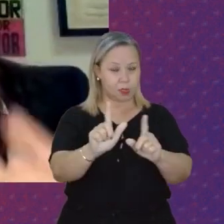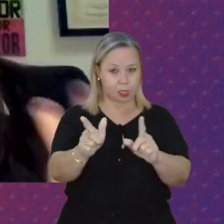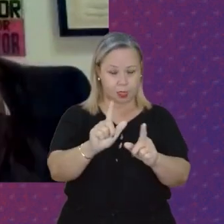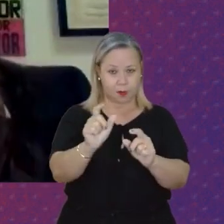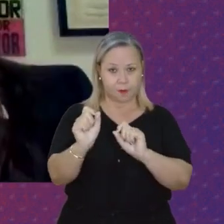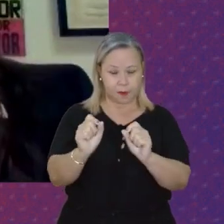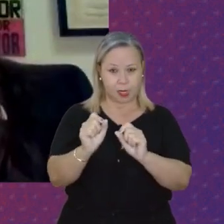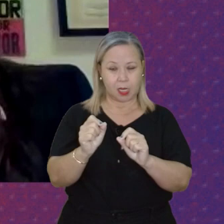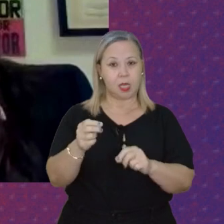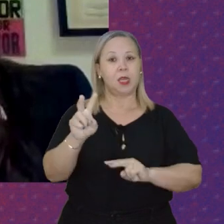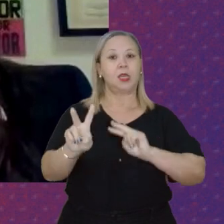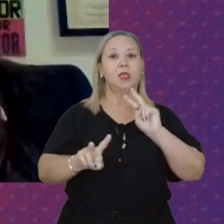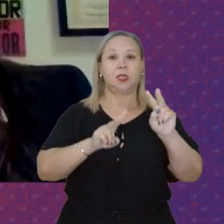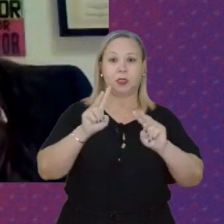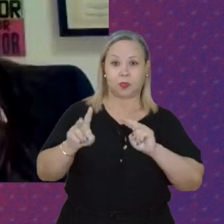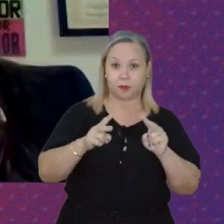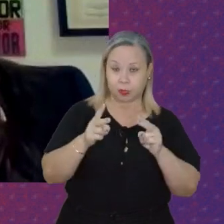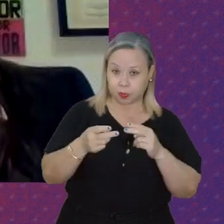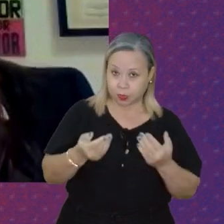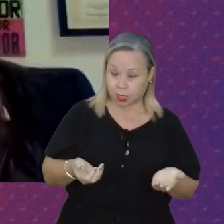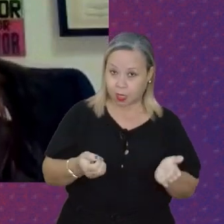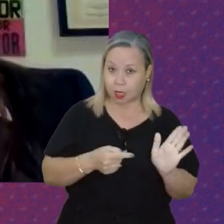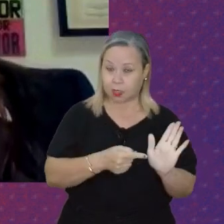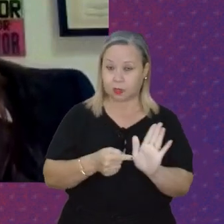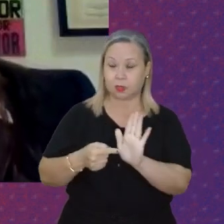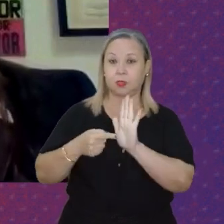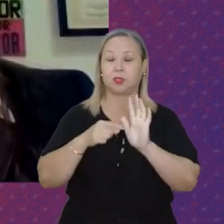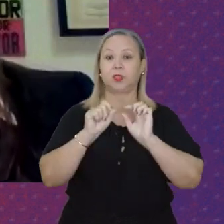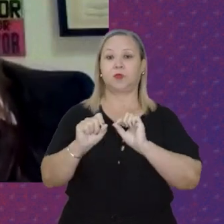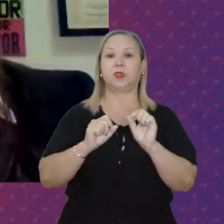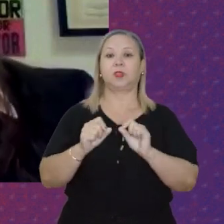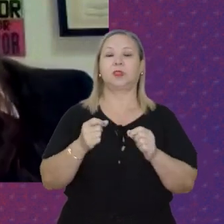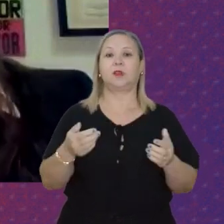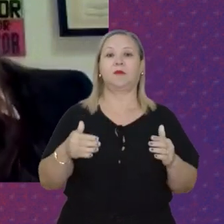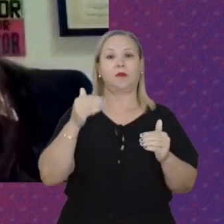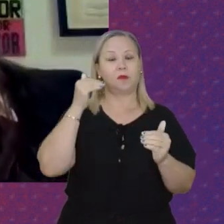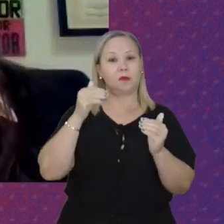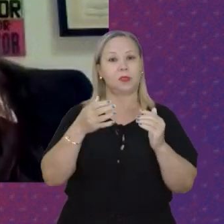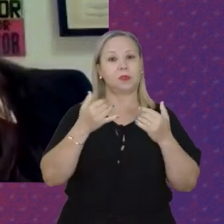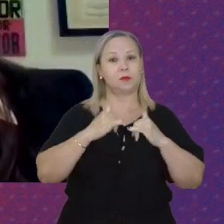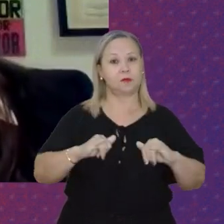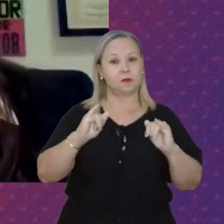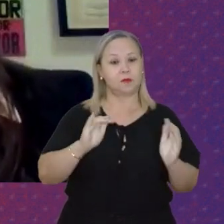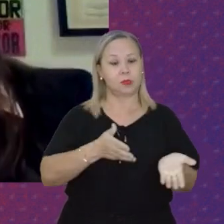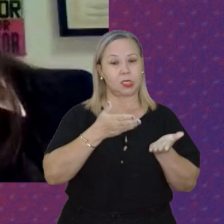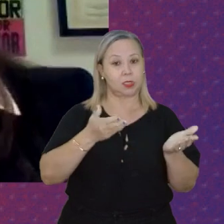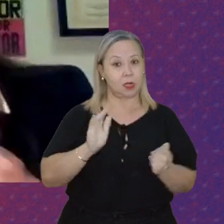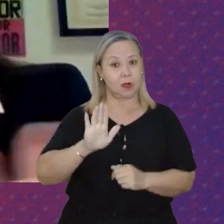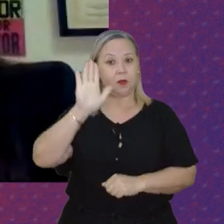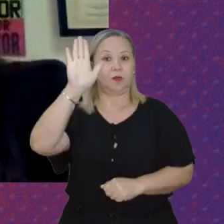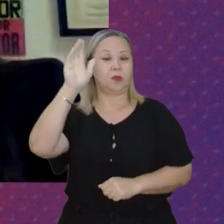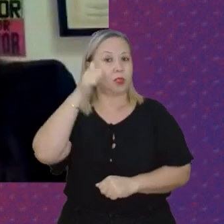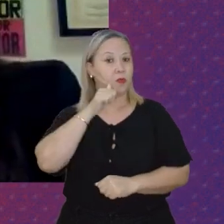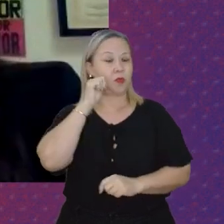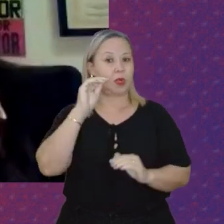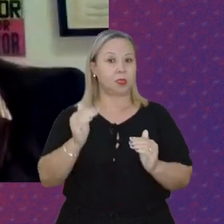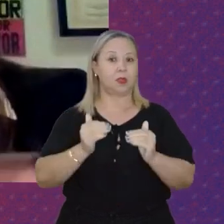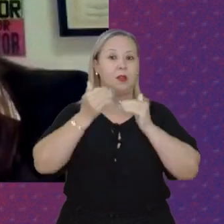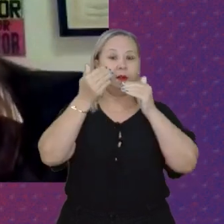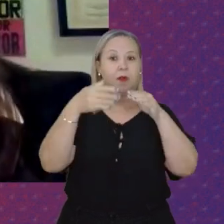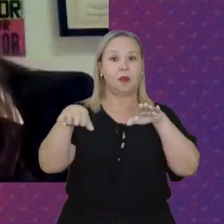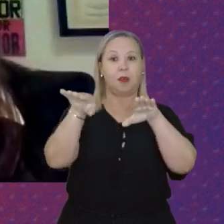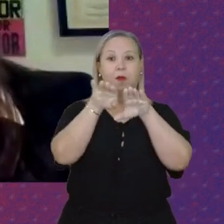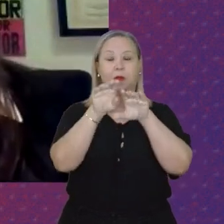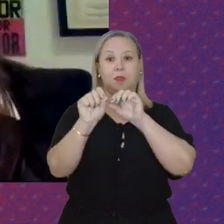de visibilidade do tempo de propaganda no rádio e da TV fosse proporcionado às candidaturas de mulheres e elevado na proporção da